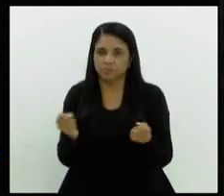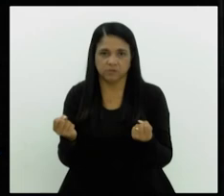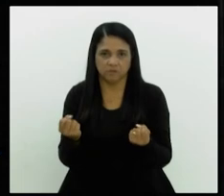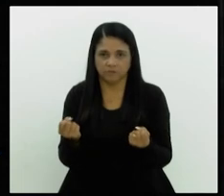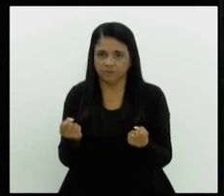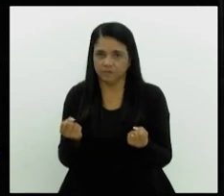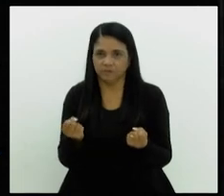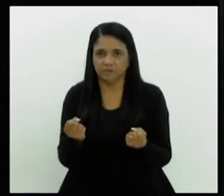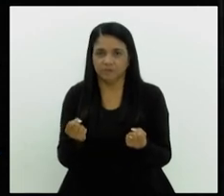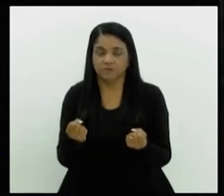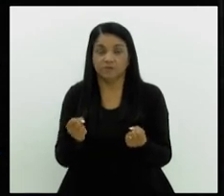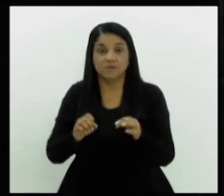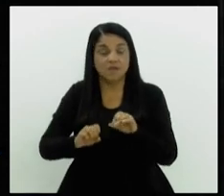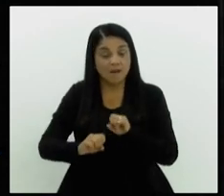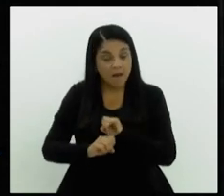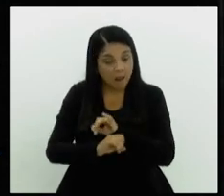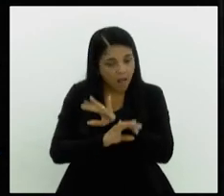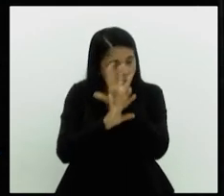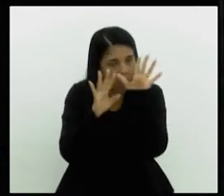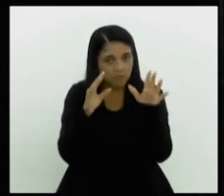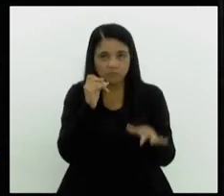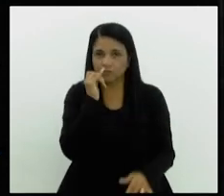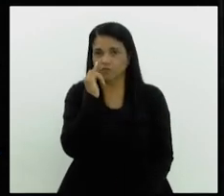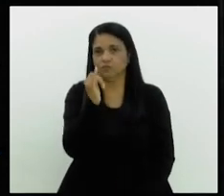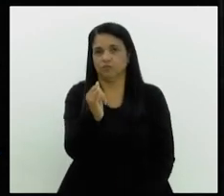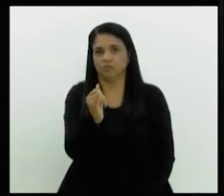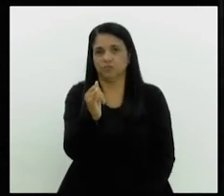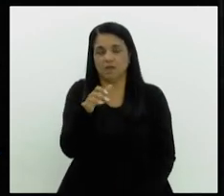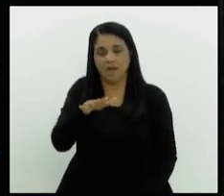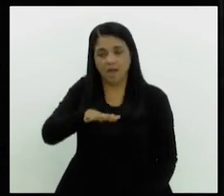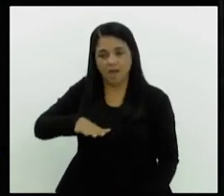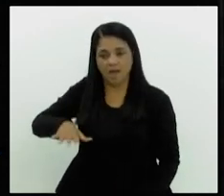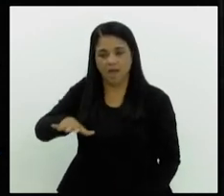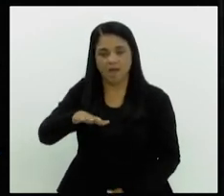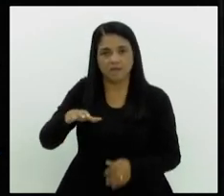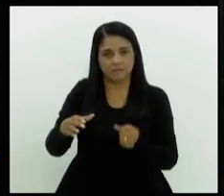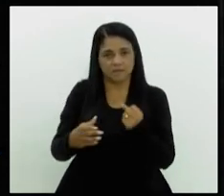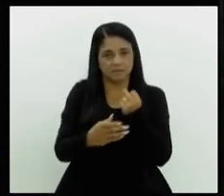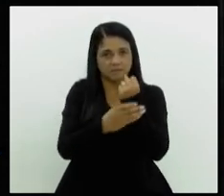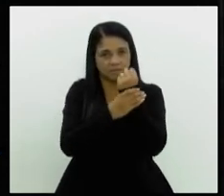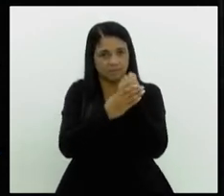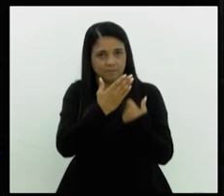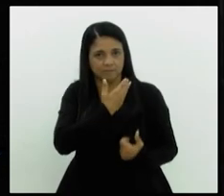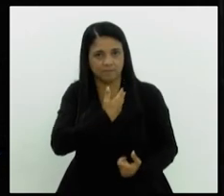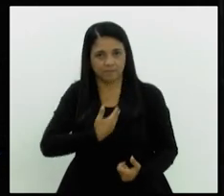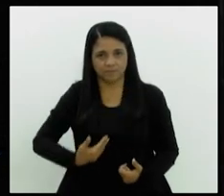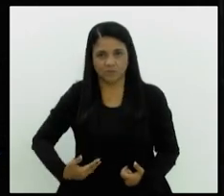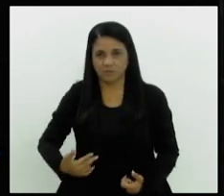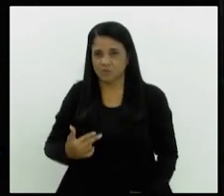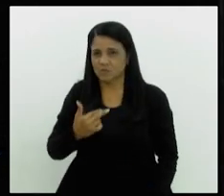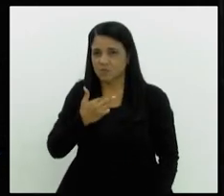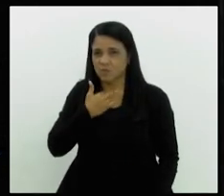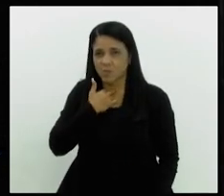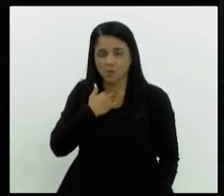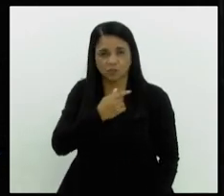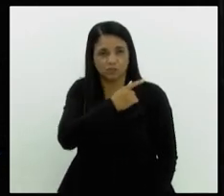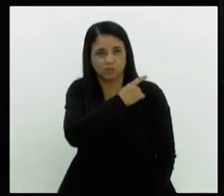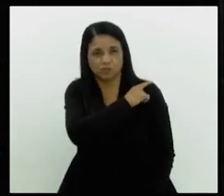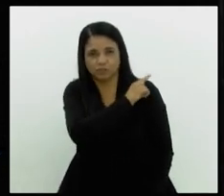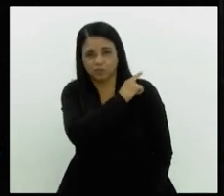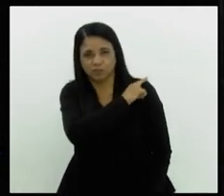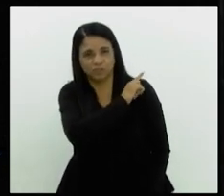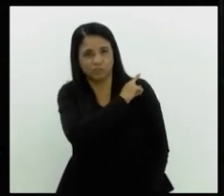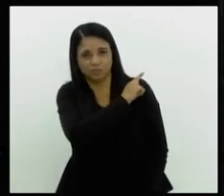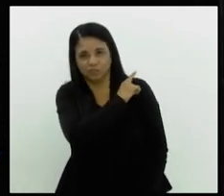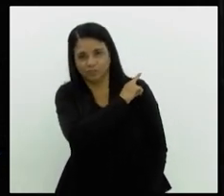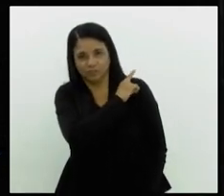Que fique muito claro, a área de segurança pública, ela não pode ser gerida a